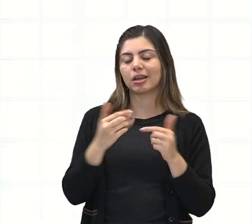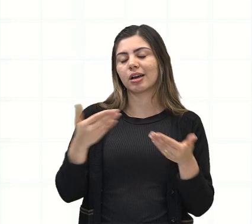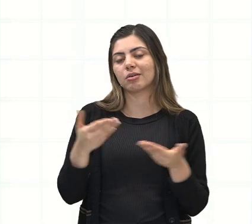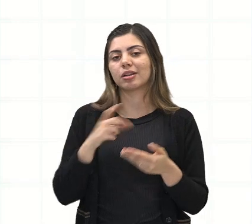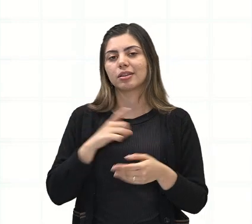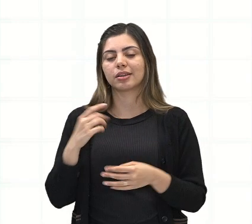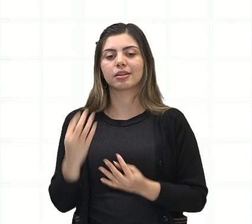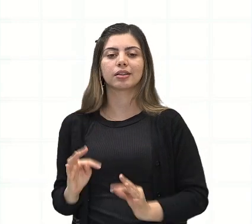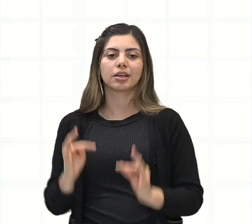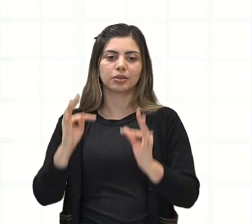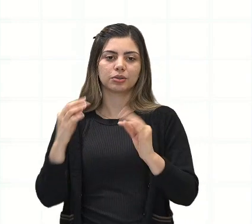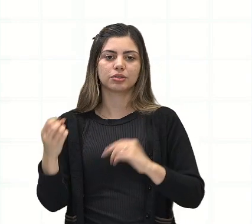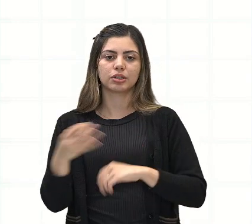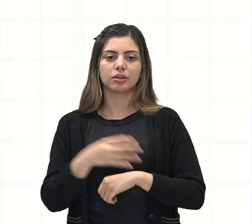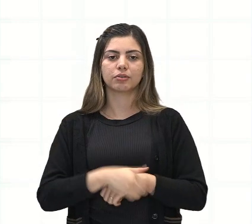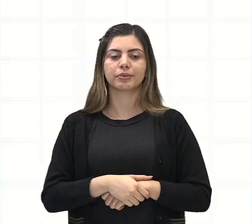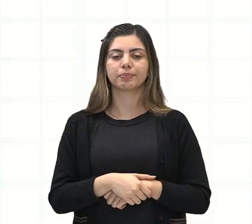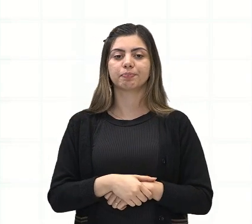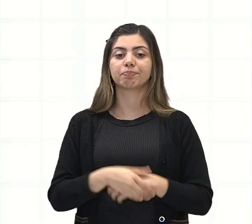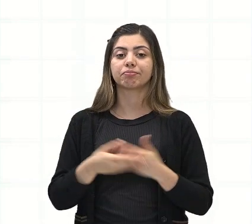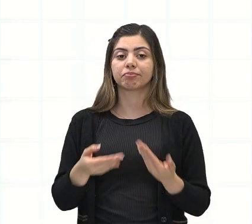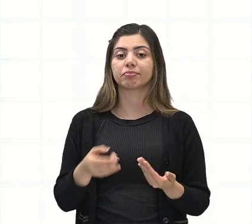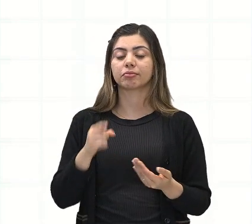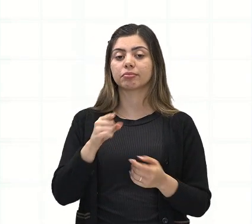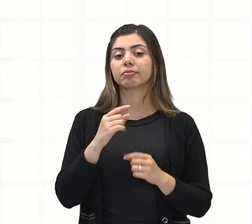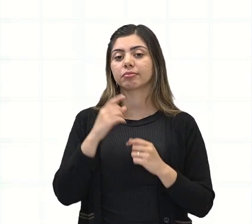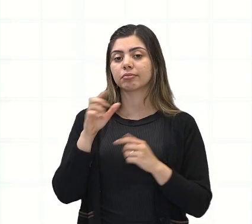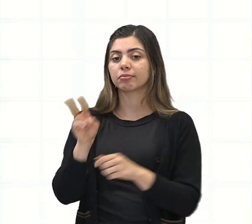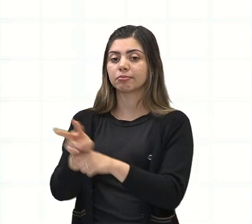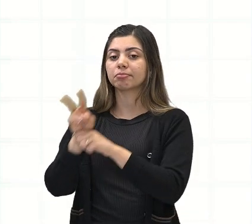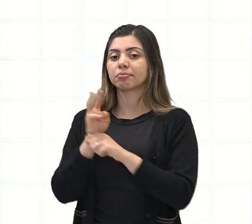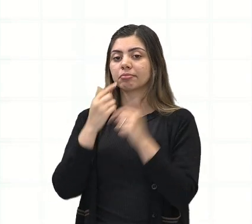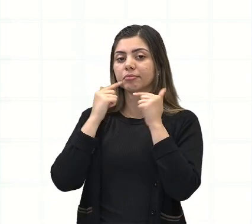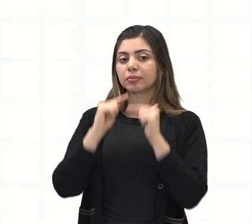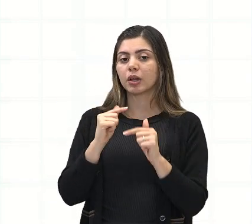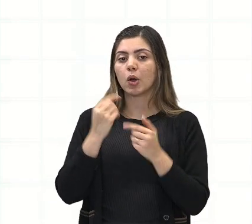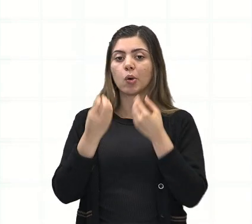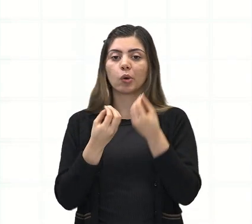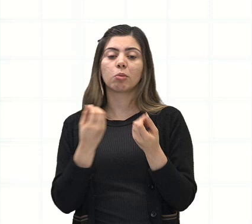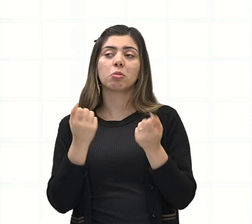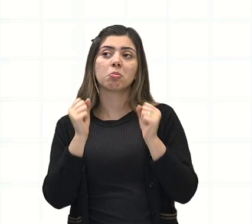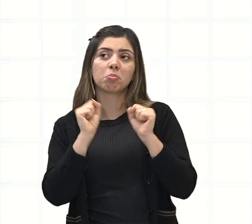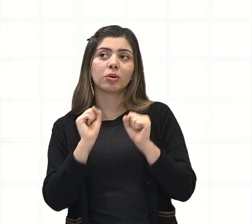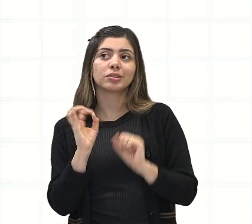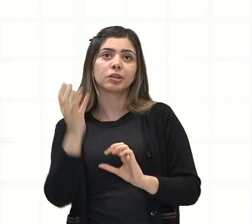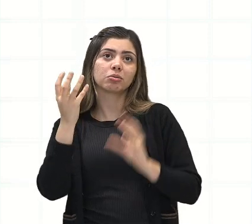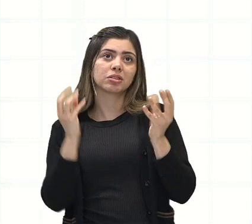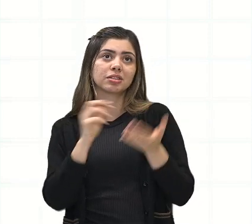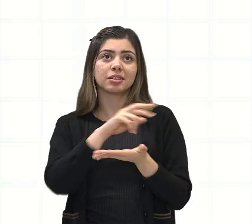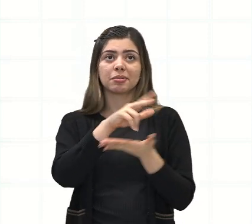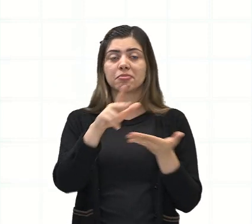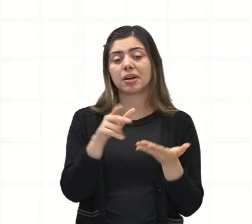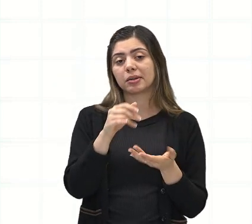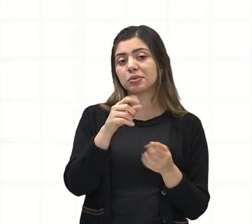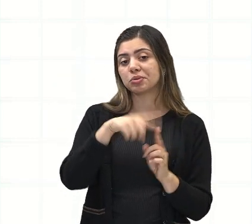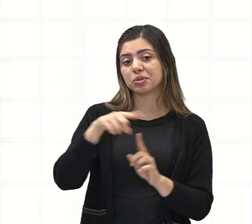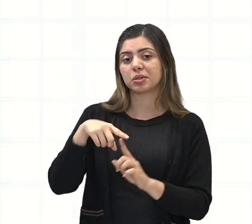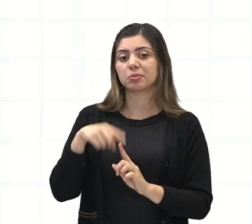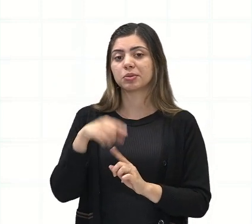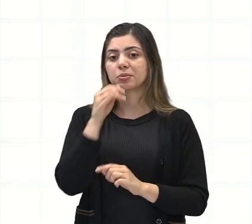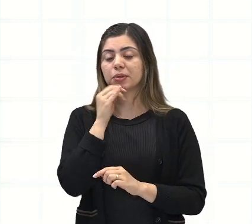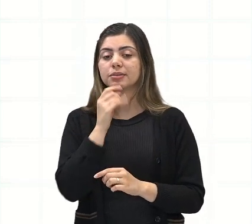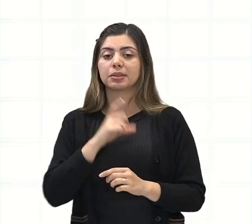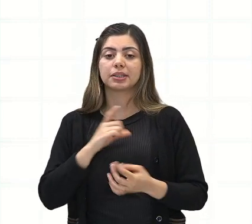surgem. Os estrangeirismos podem ser originados devido a diversos fatores. Olha só, a questão dos